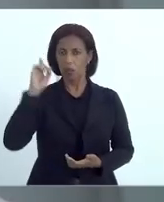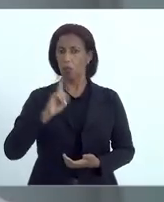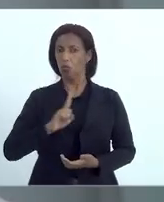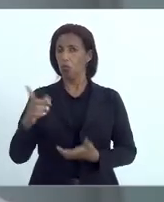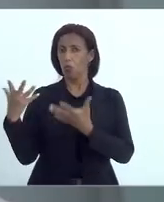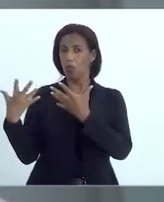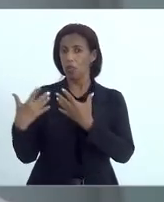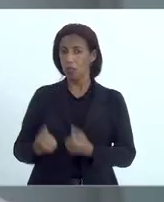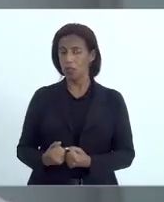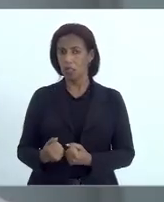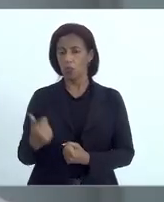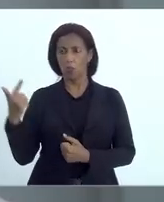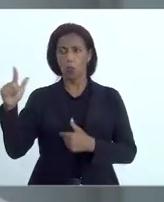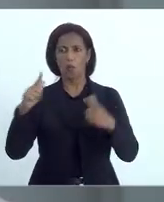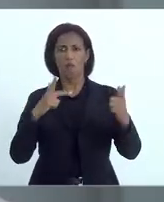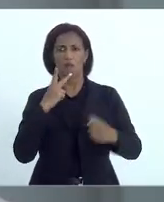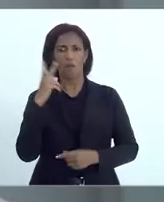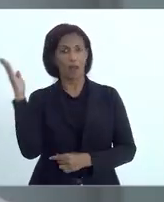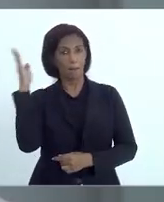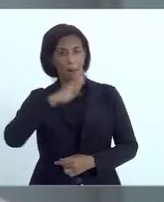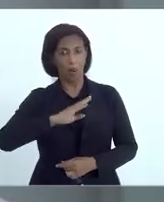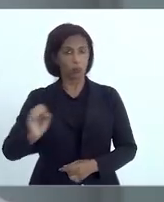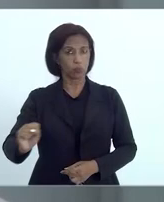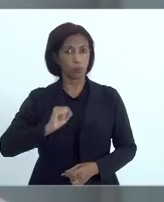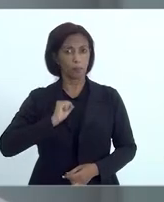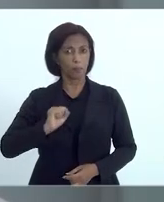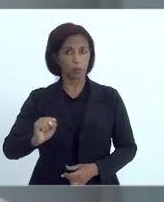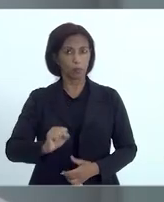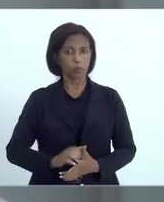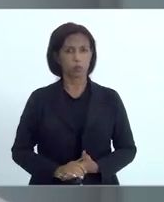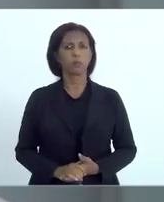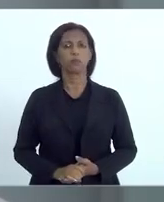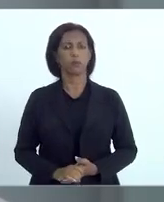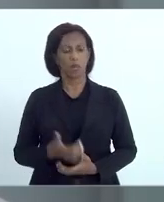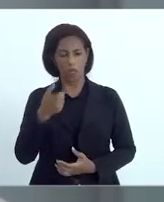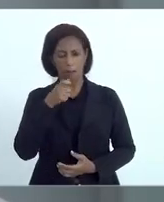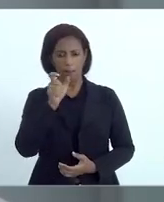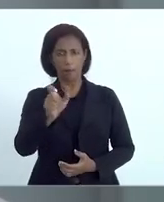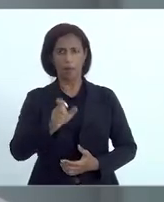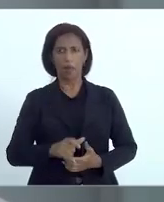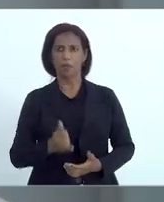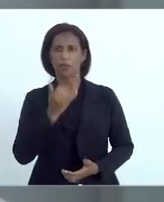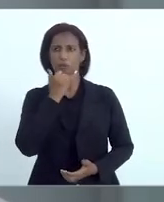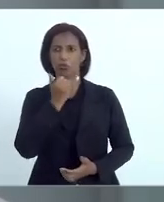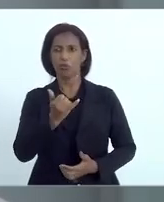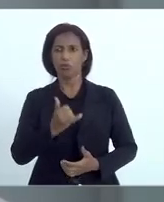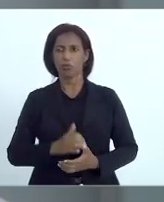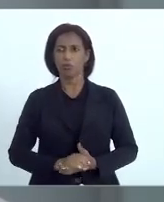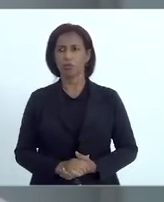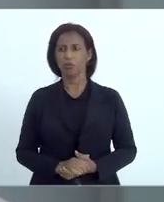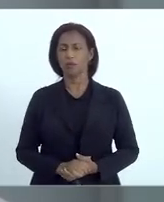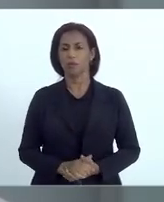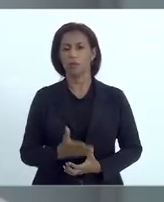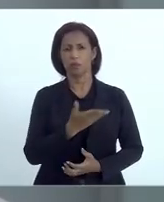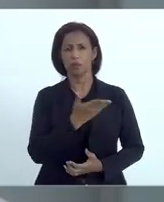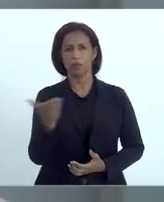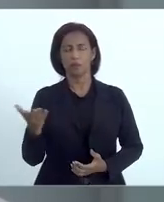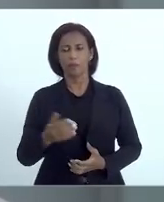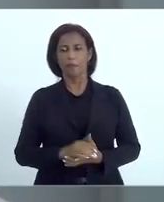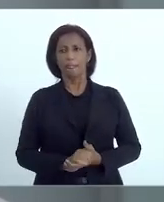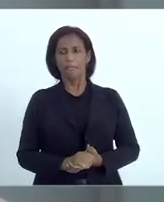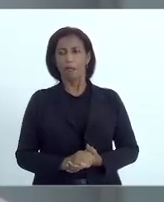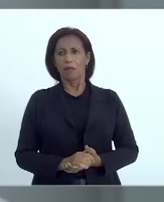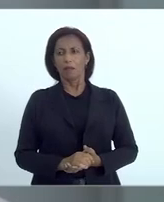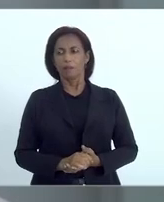não admito os outros fala mal ficou curto essa essa é a palavra desculpa aqui é os senhores